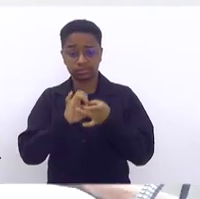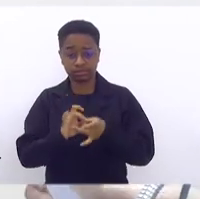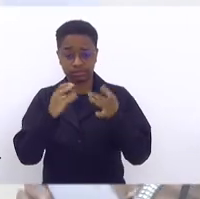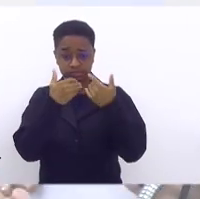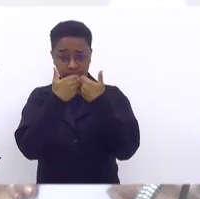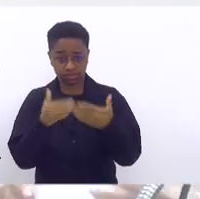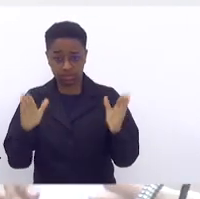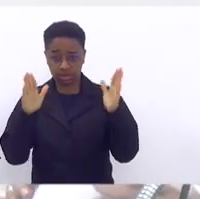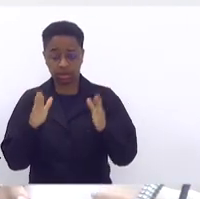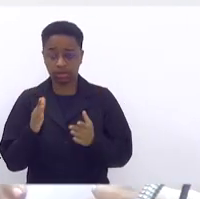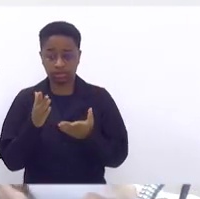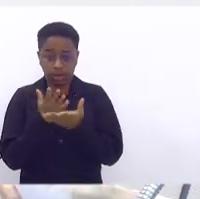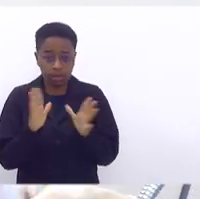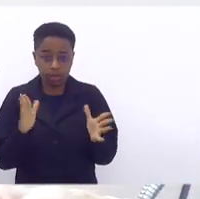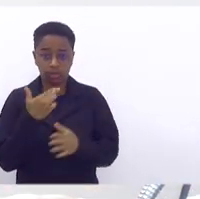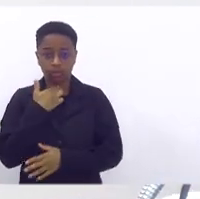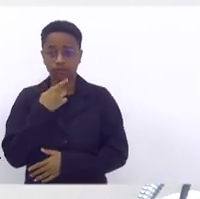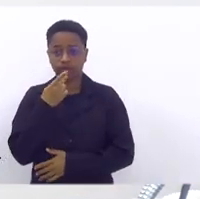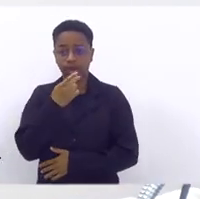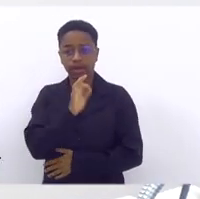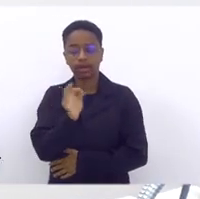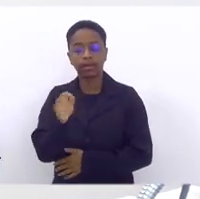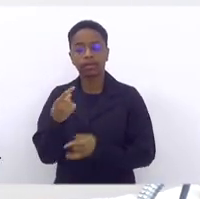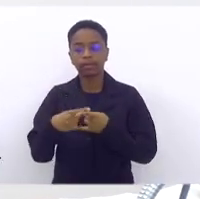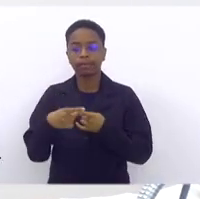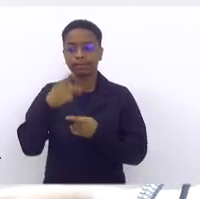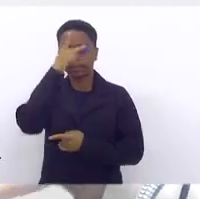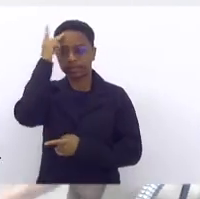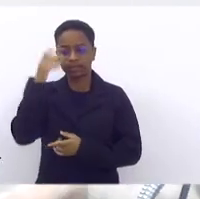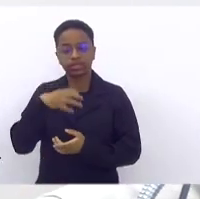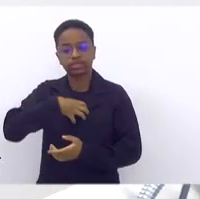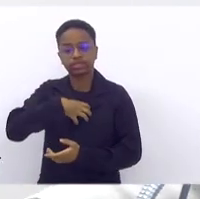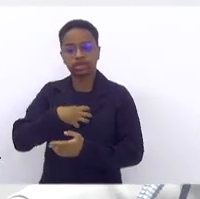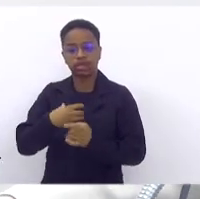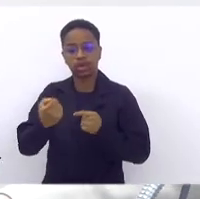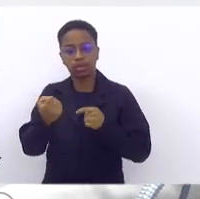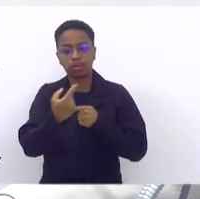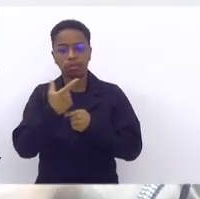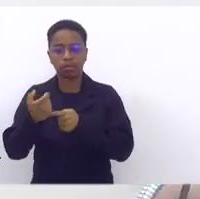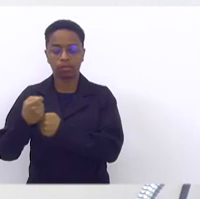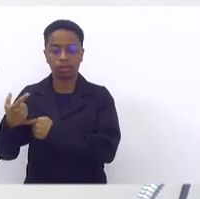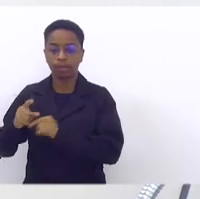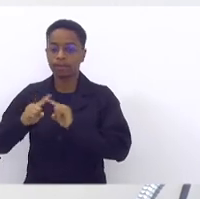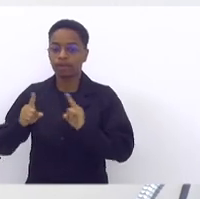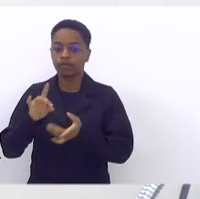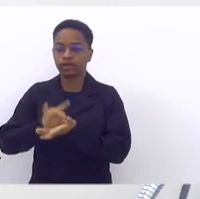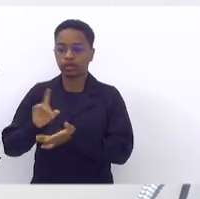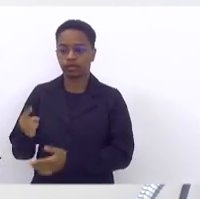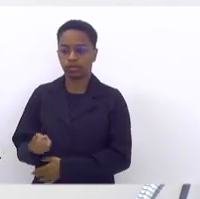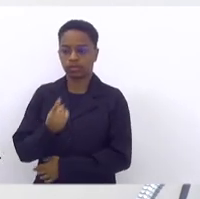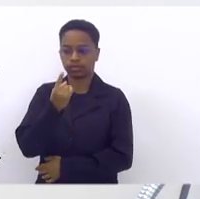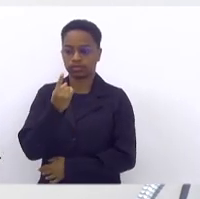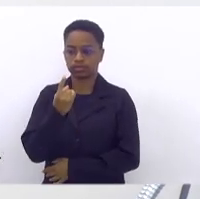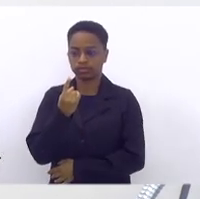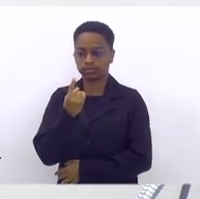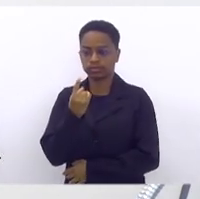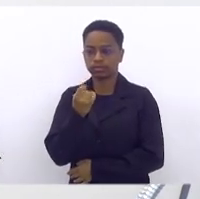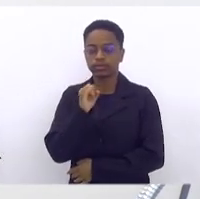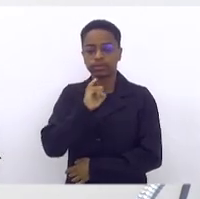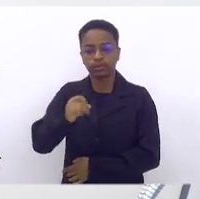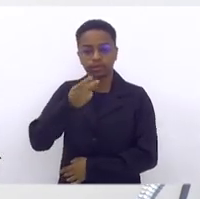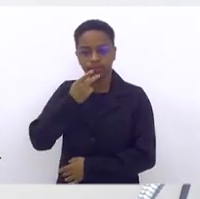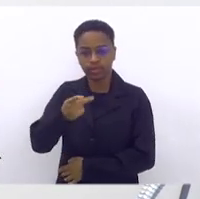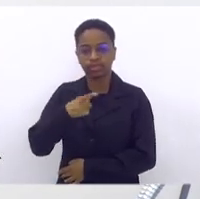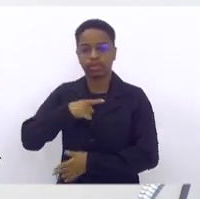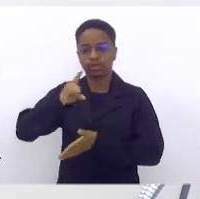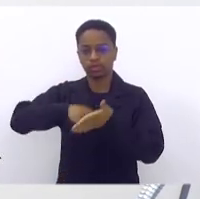acabou, ninguém mais vai poder falar nada, que cada pessoa se sente ofendida com alguma coisa. Mas a verdade ela é uma só. Quando a gente fala, a gente tem documentos, tem fatos. A gente